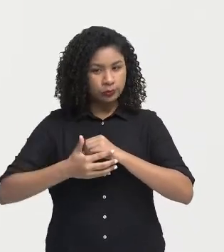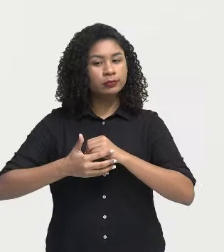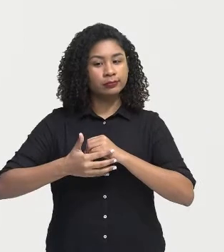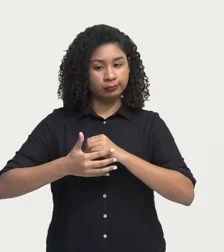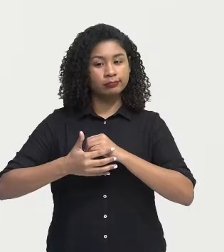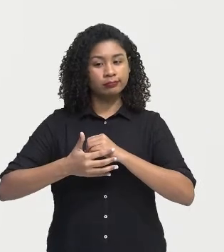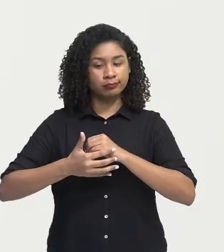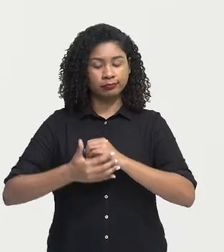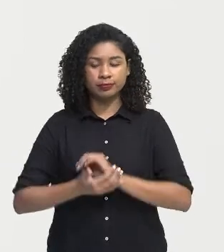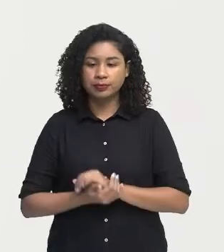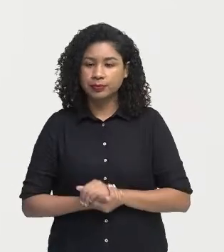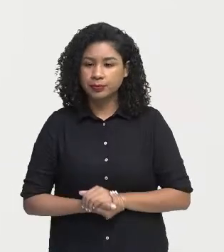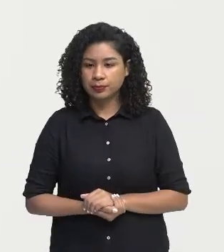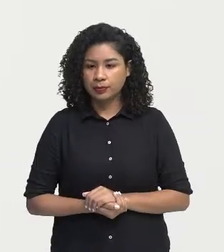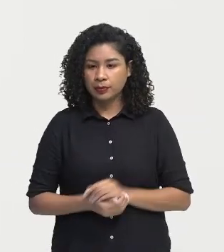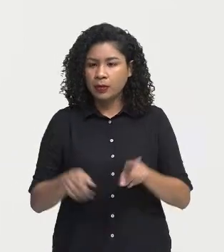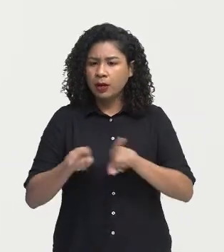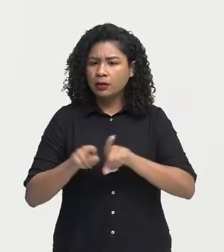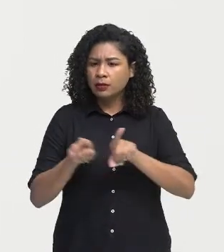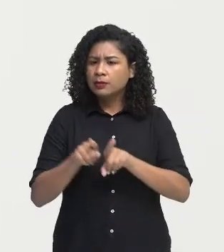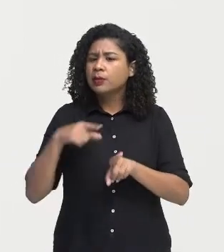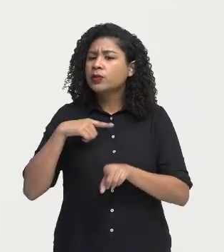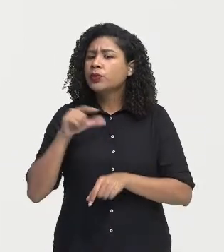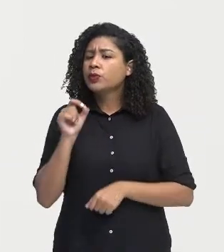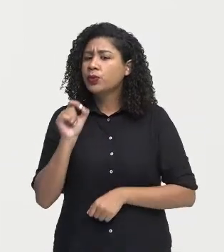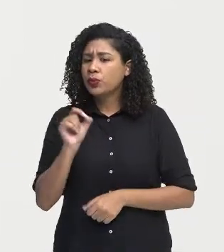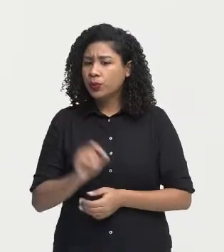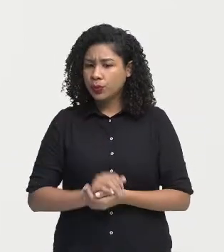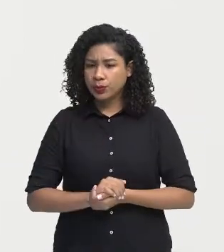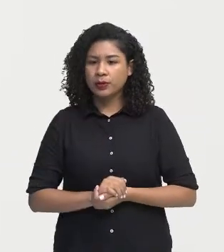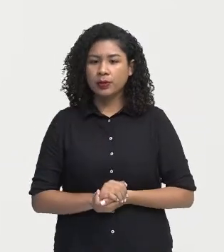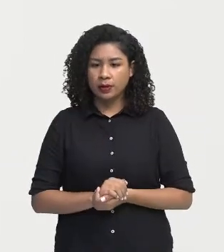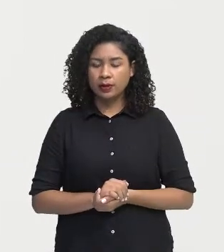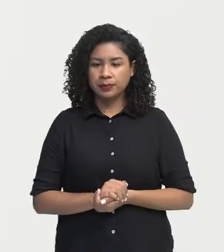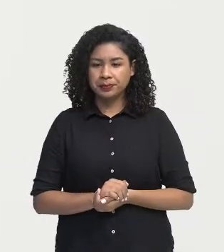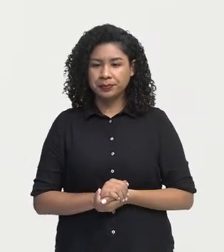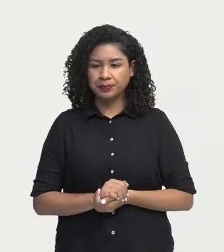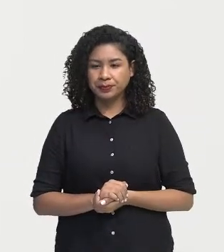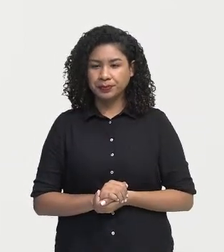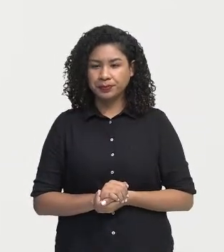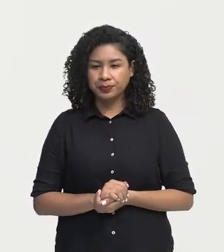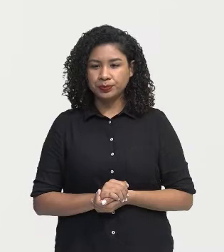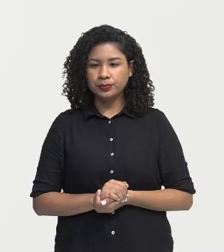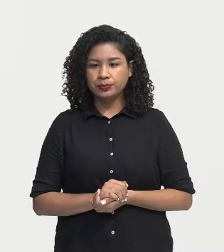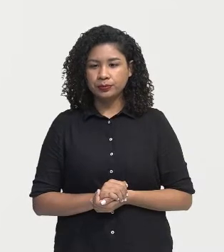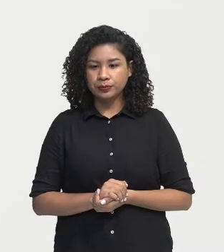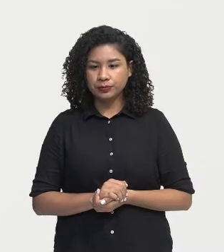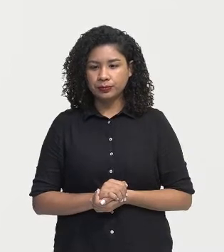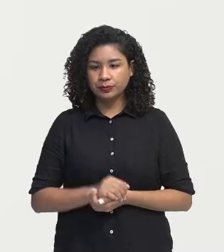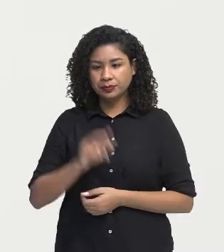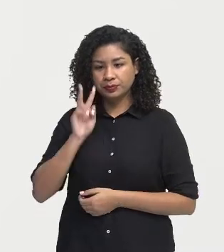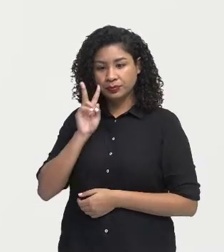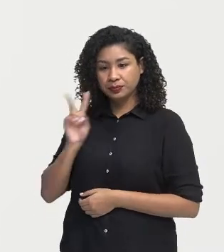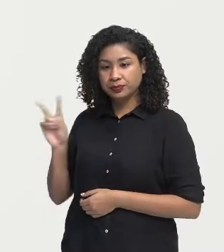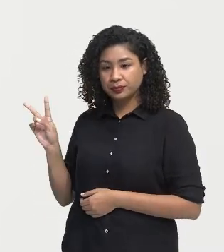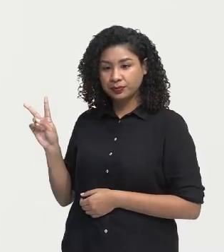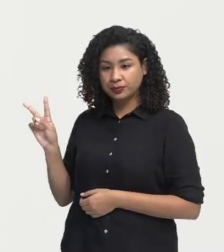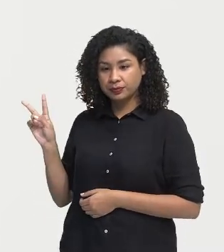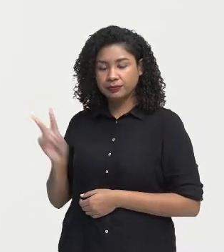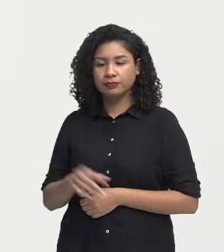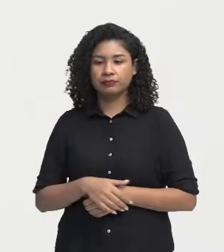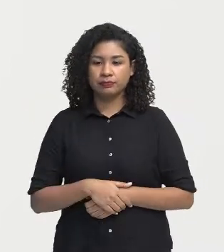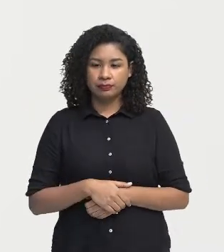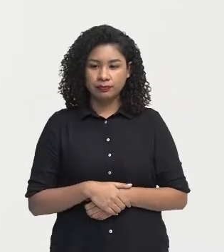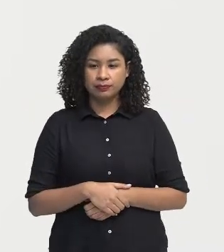de célula. Ela apresenta também alguns tipos de organelas específicas, como o cloroplasto, que vai apresentar